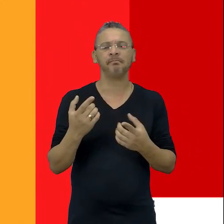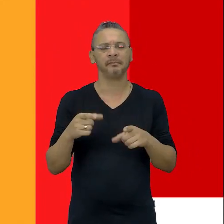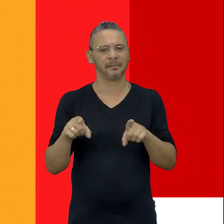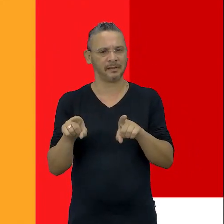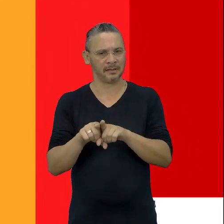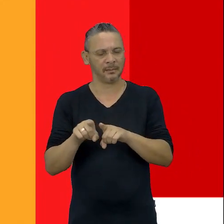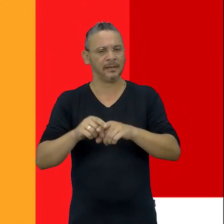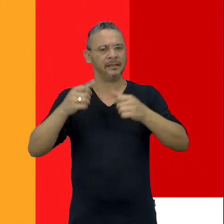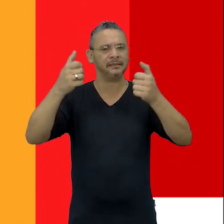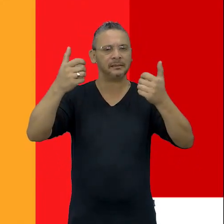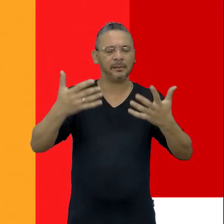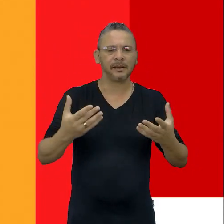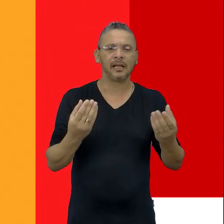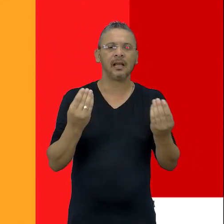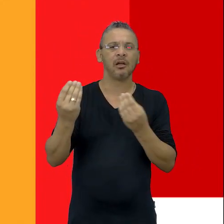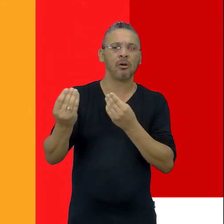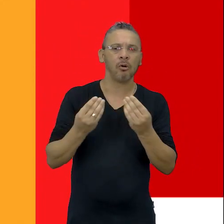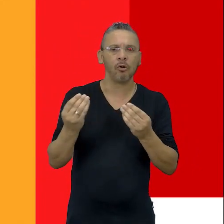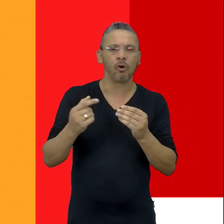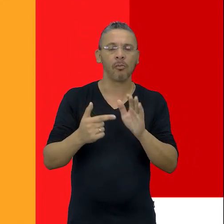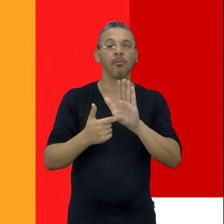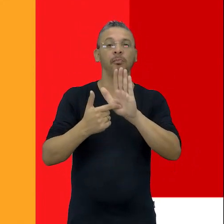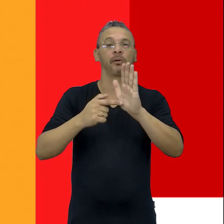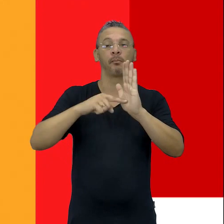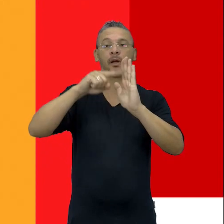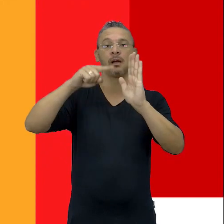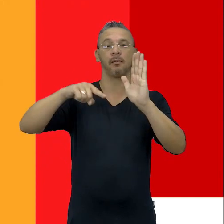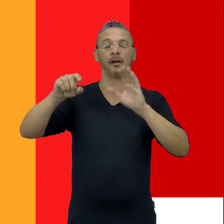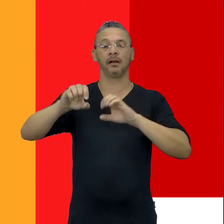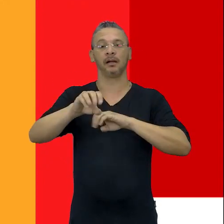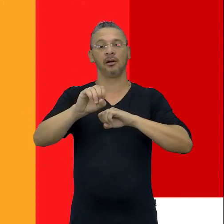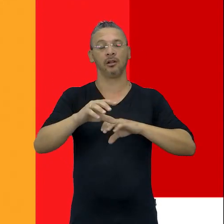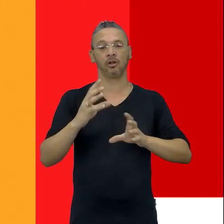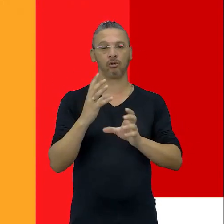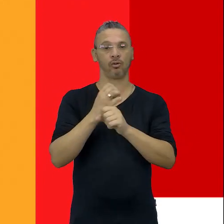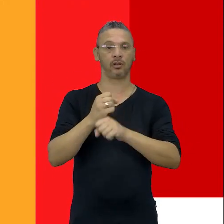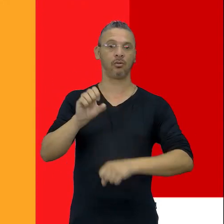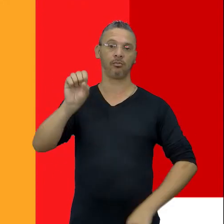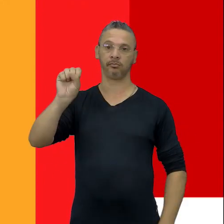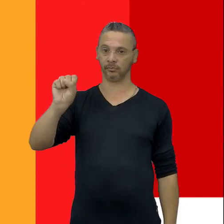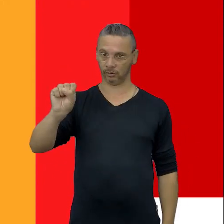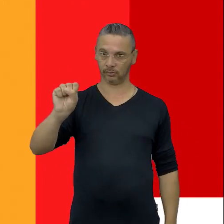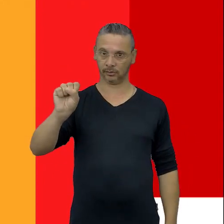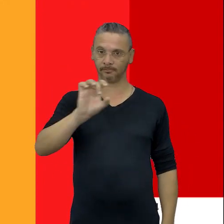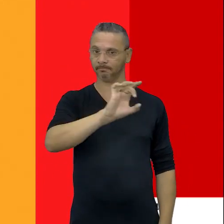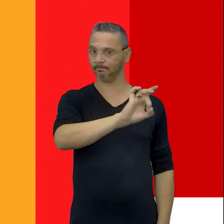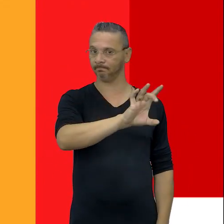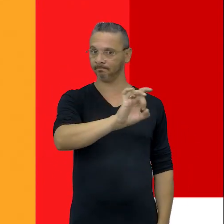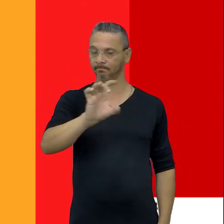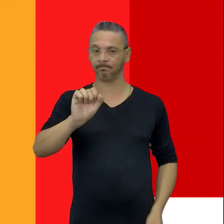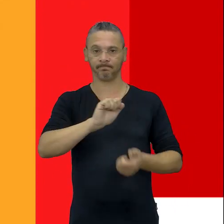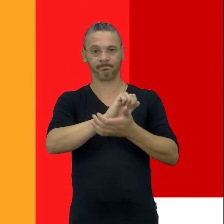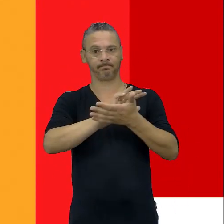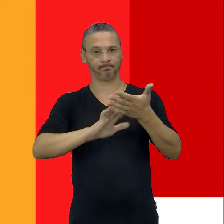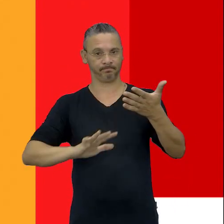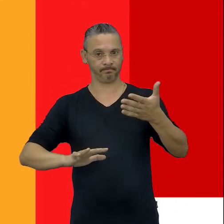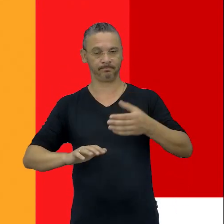vamos falar um pouco sobre o quadro indicativo das aulas, né, que são 8 aulas que compõem cada sequência de